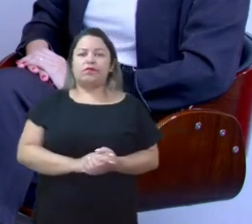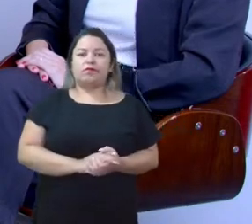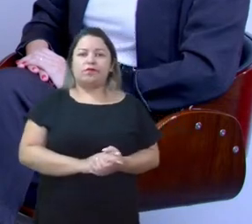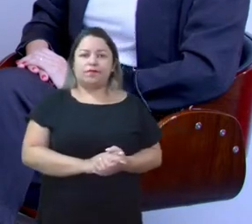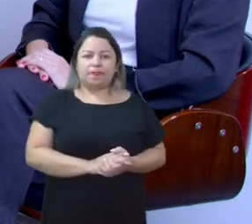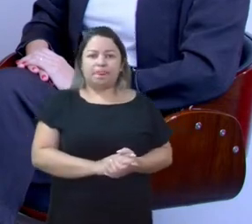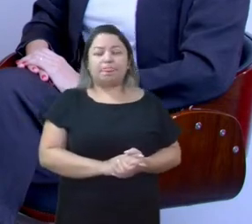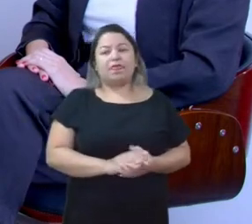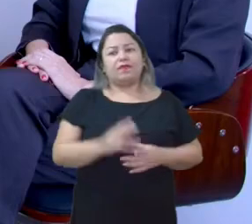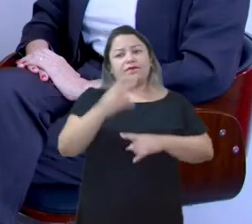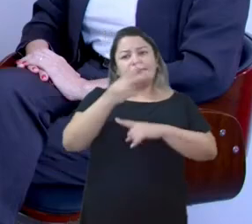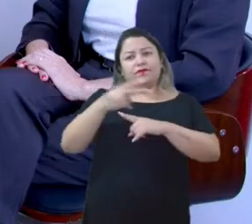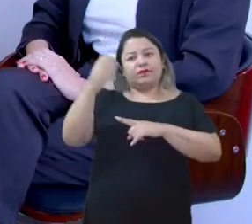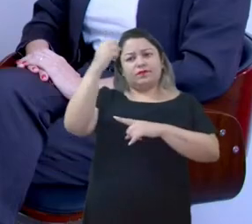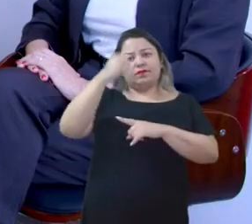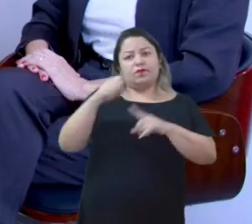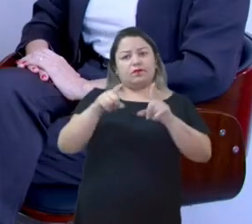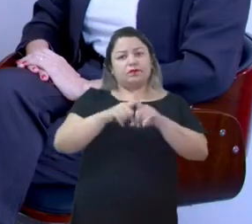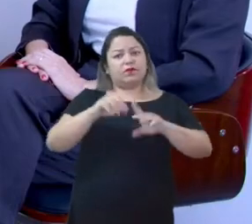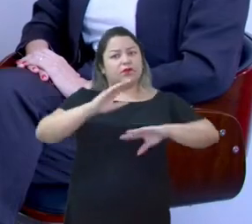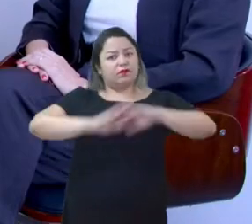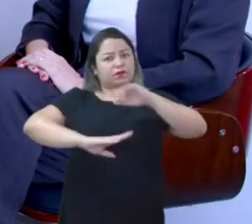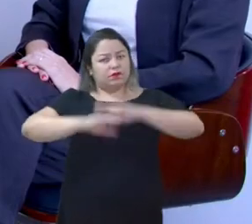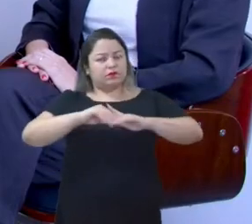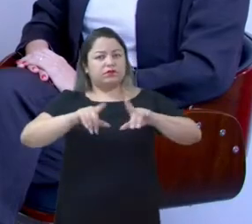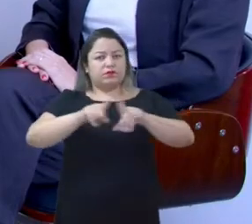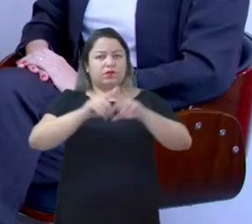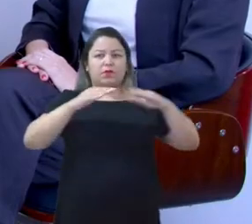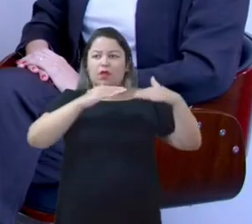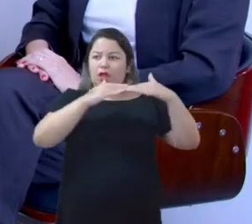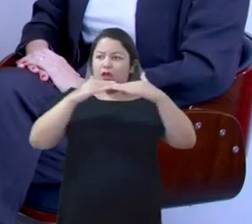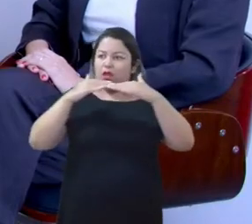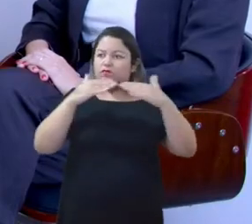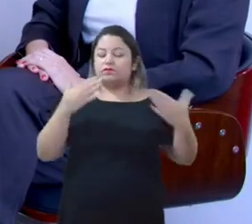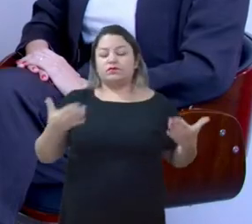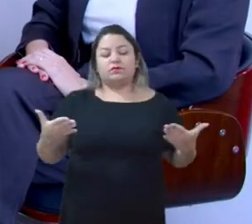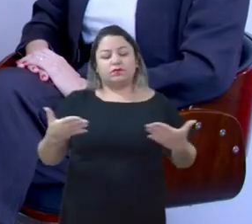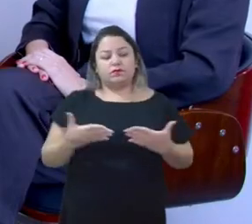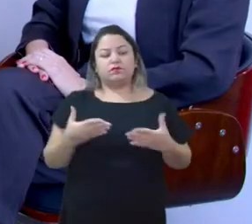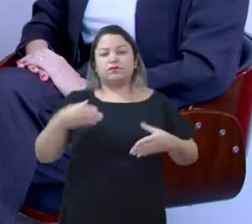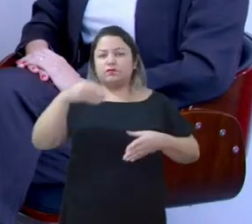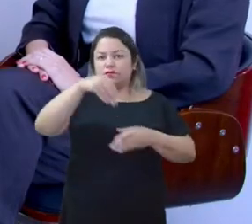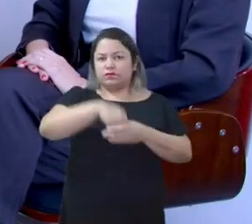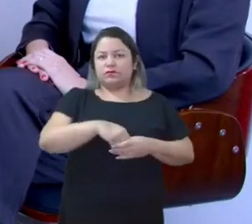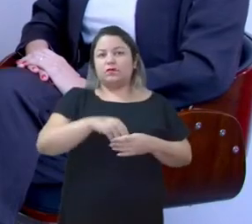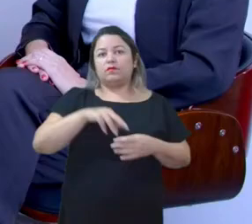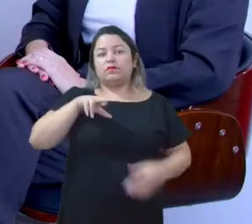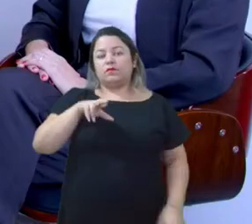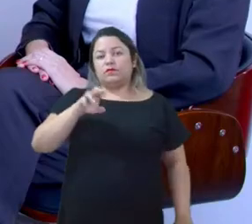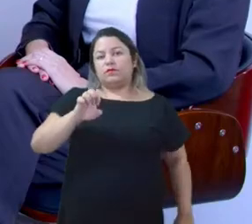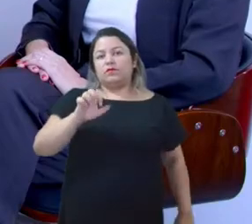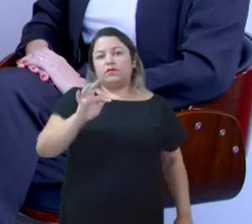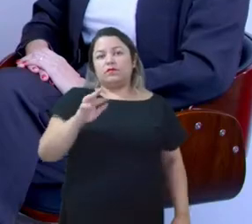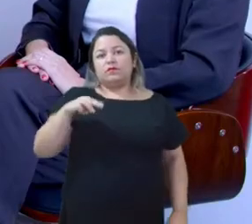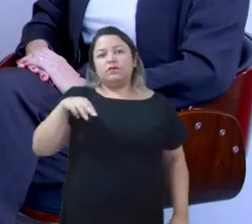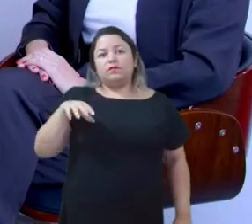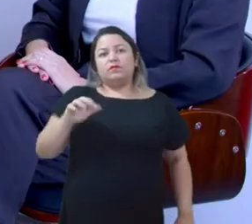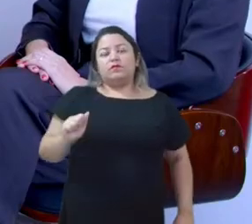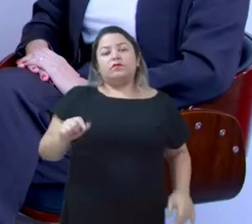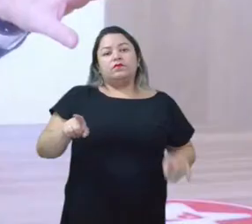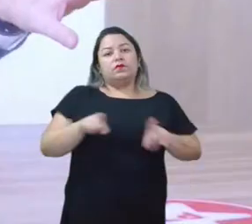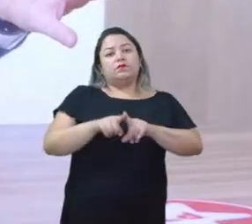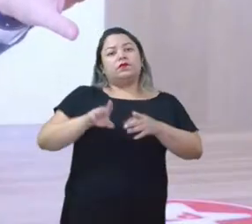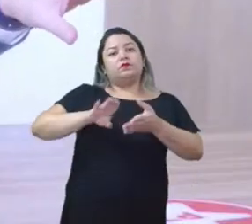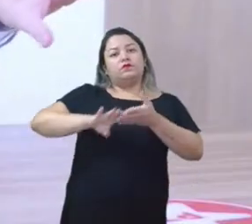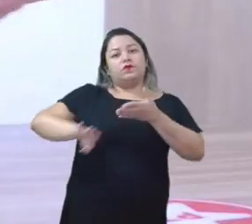maior vitória de ganho de produtividade e competitividade agora que está colocada é a reforma tributária. A reforma tributária tirando